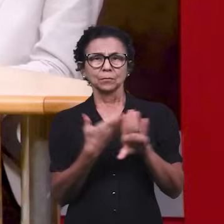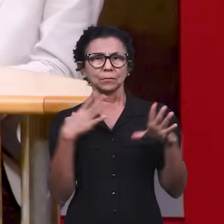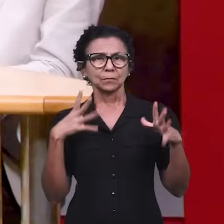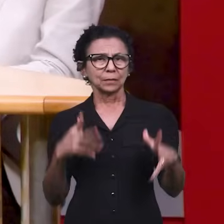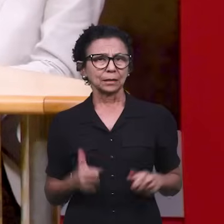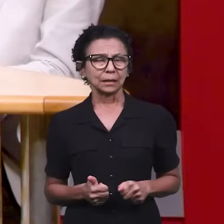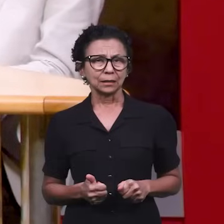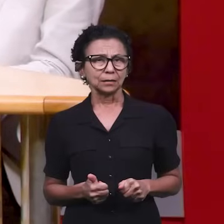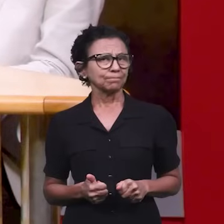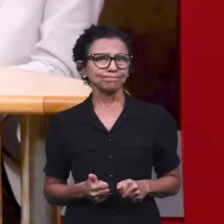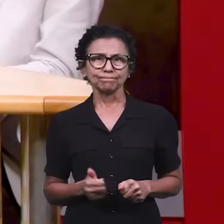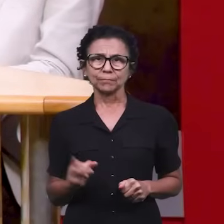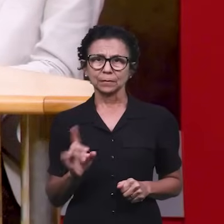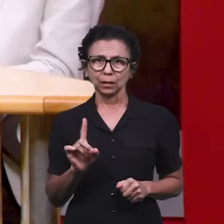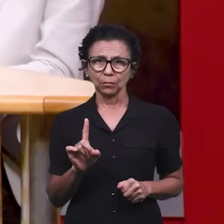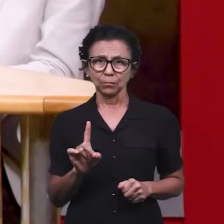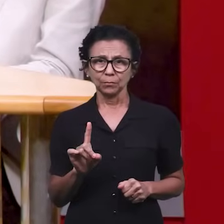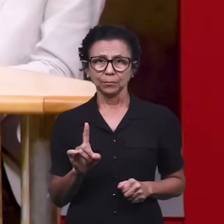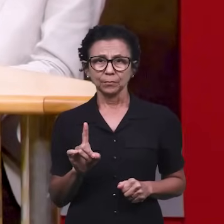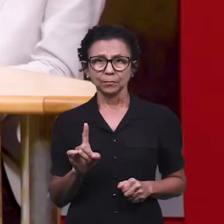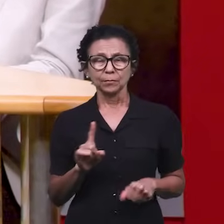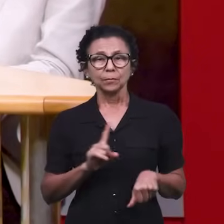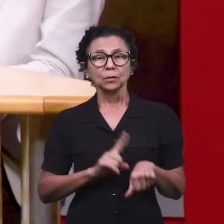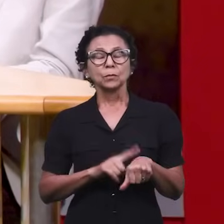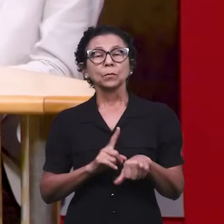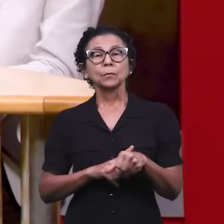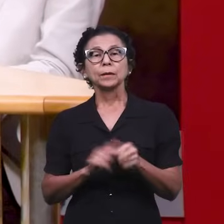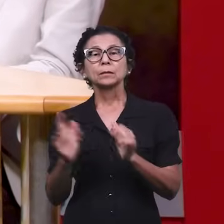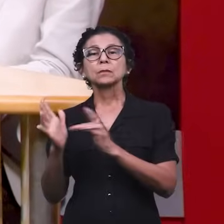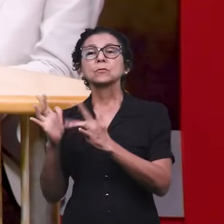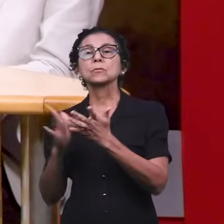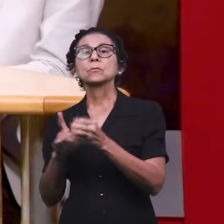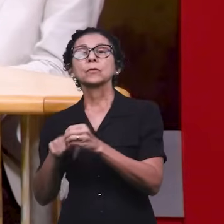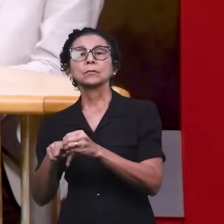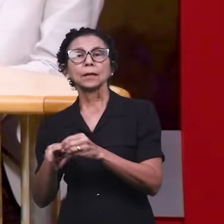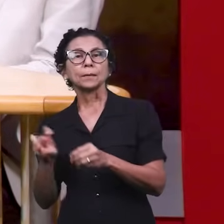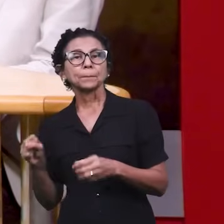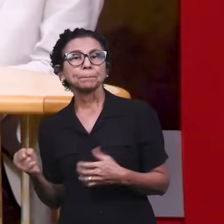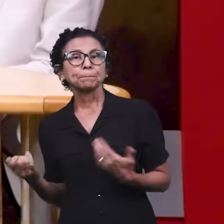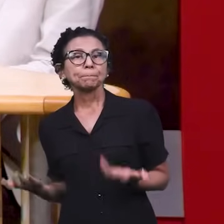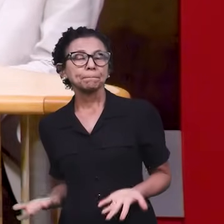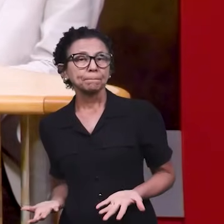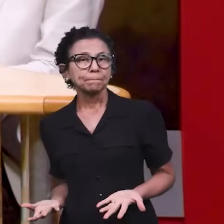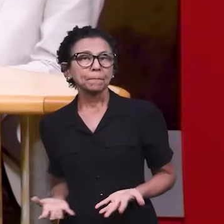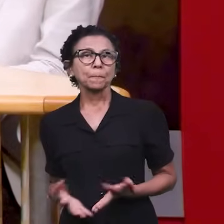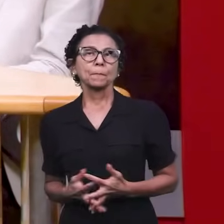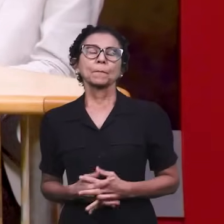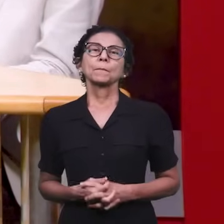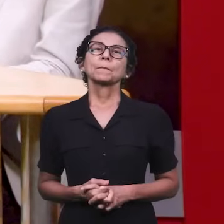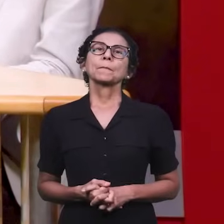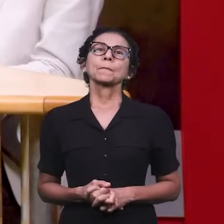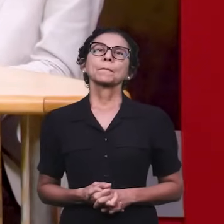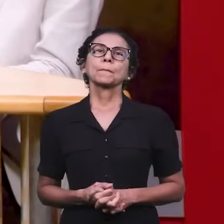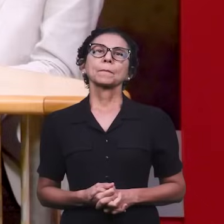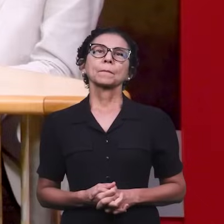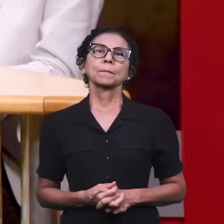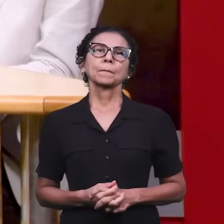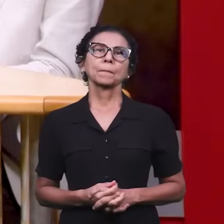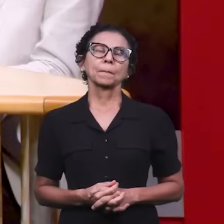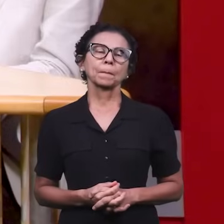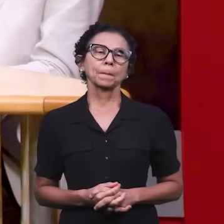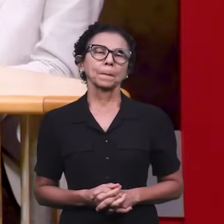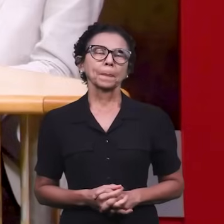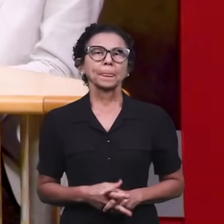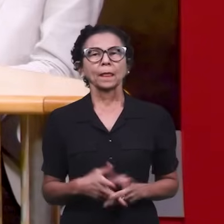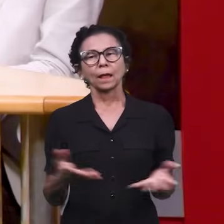seja, entra até em certas conversas que trazem até opressões por lá. Né? Opressões por lá. Ou seja, assim, fazer uma